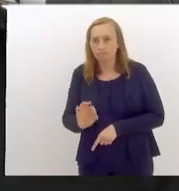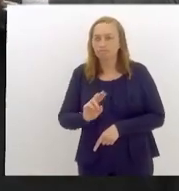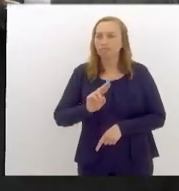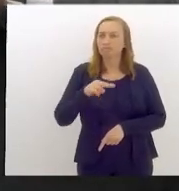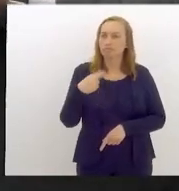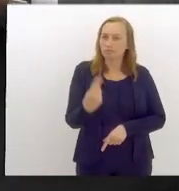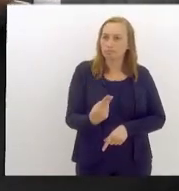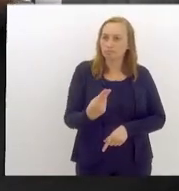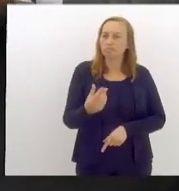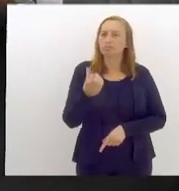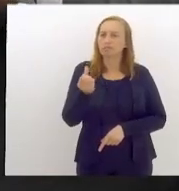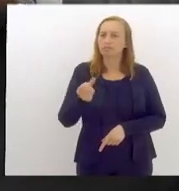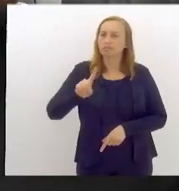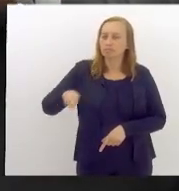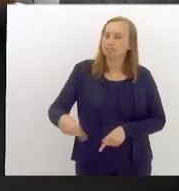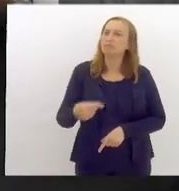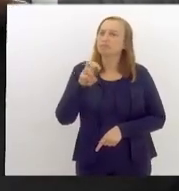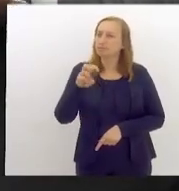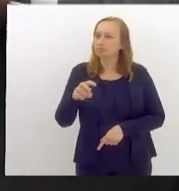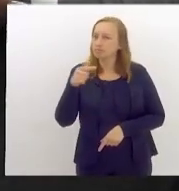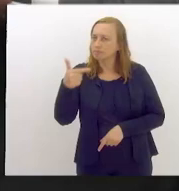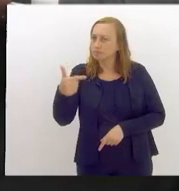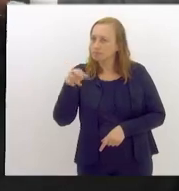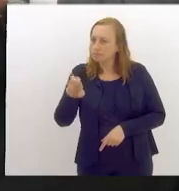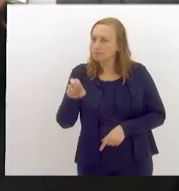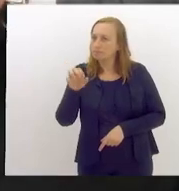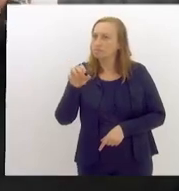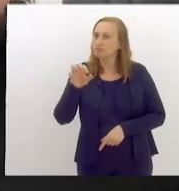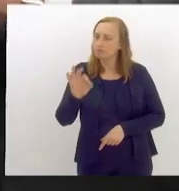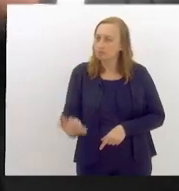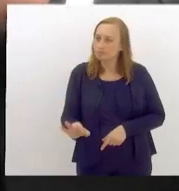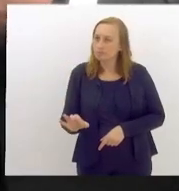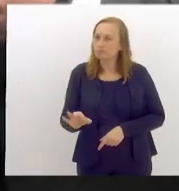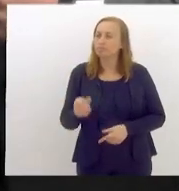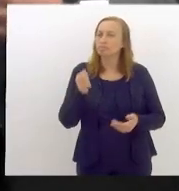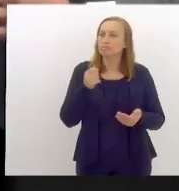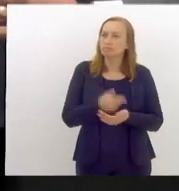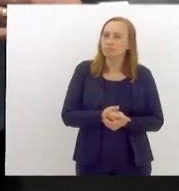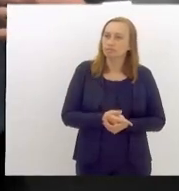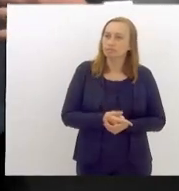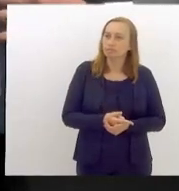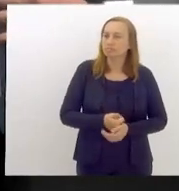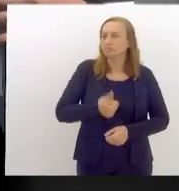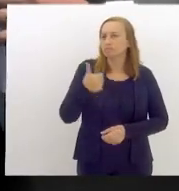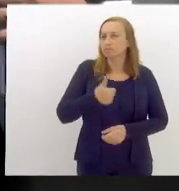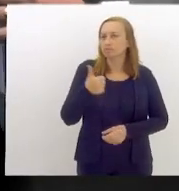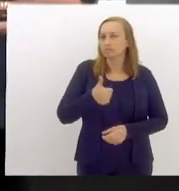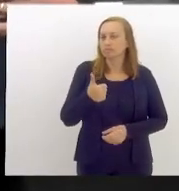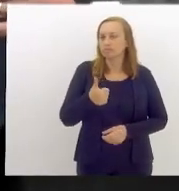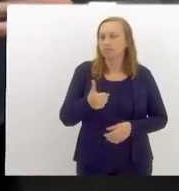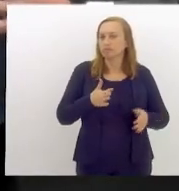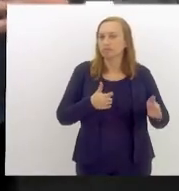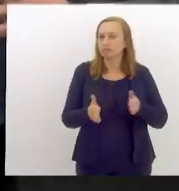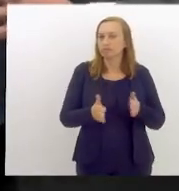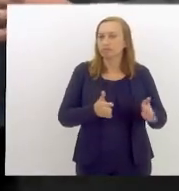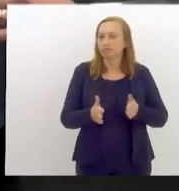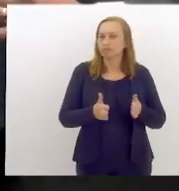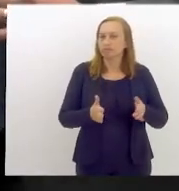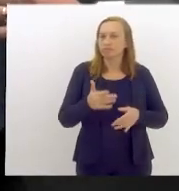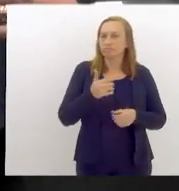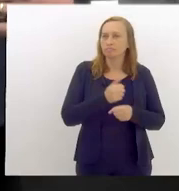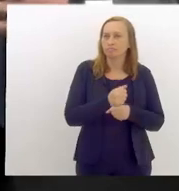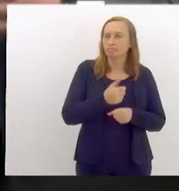seja 6,525% seria paga no primeiro bimestre de